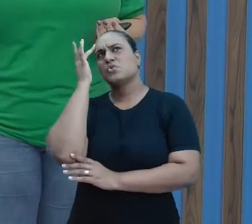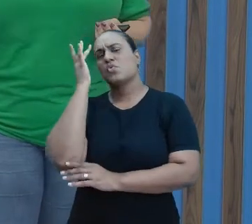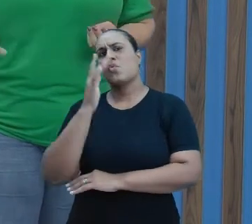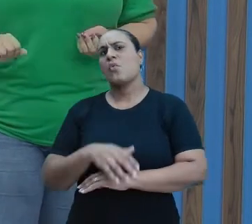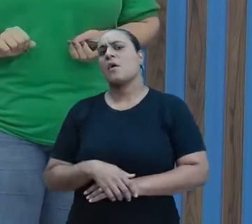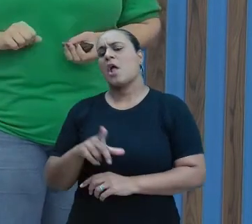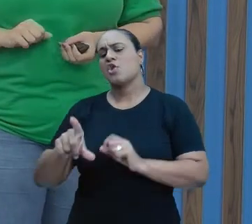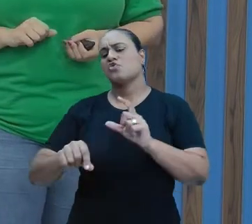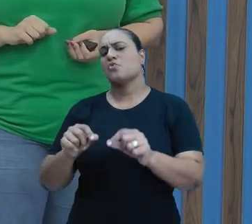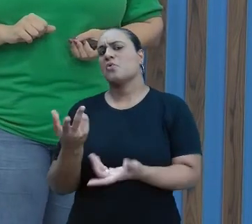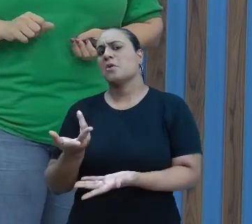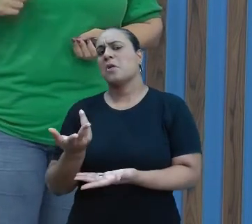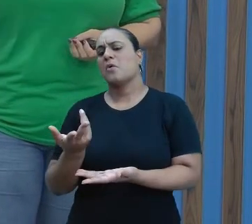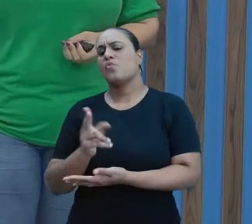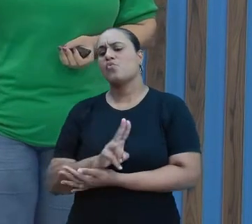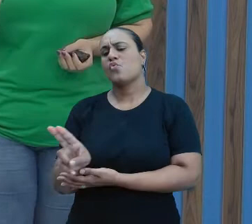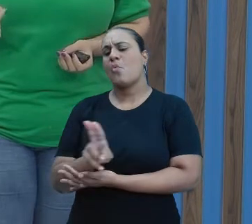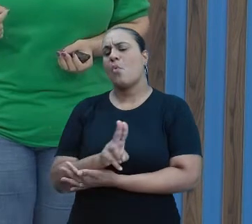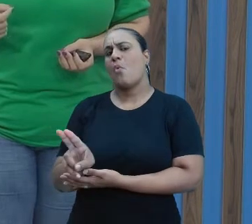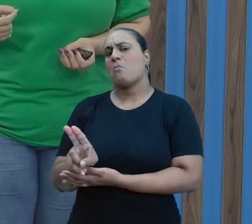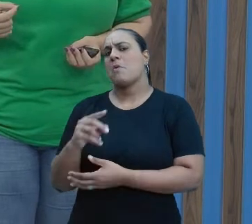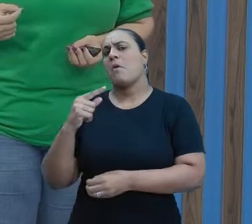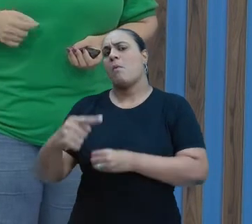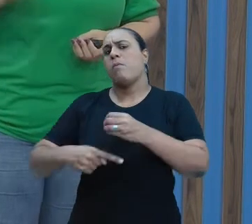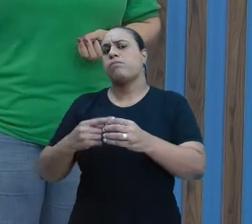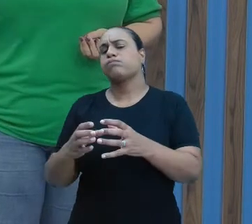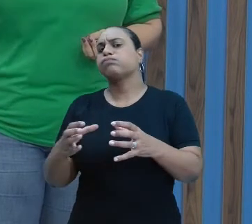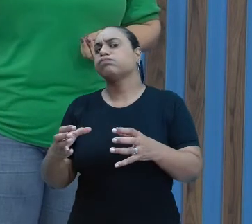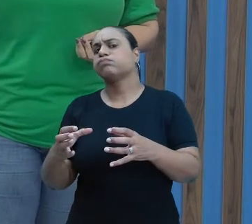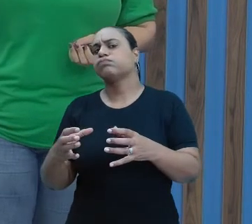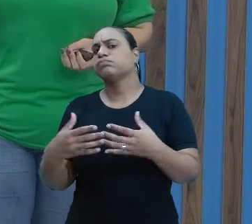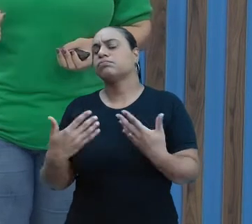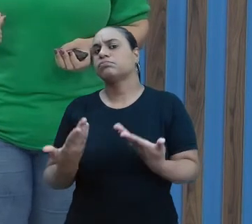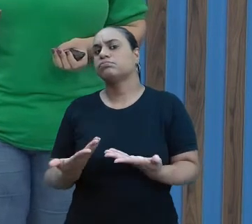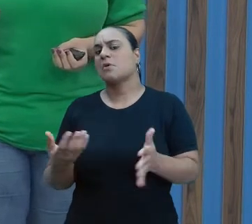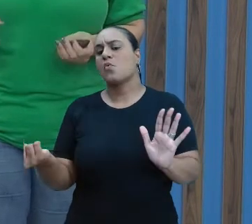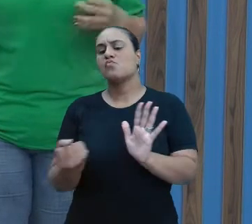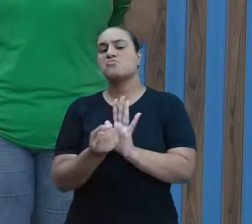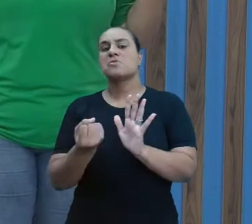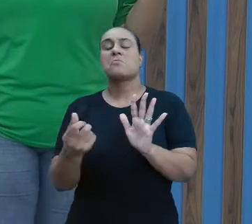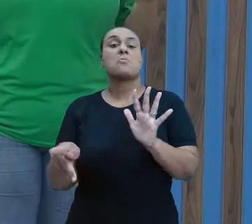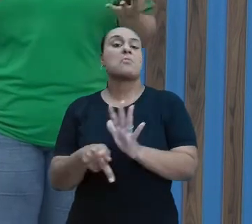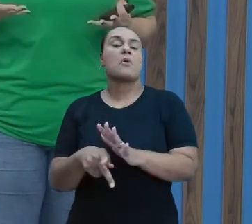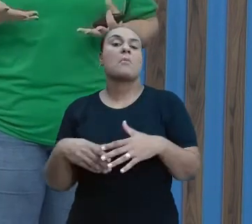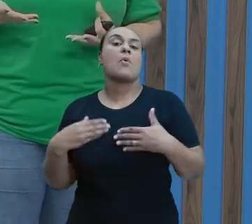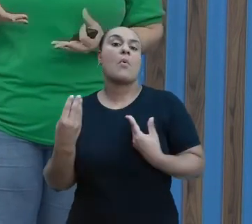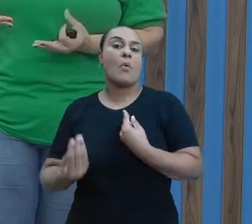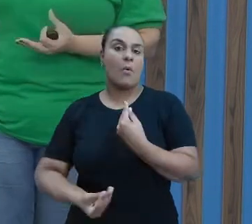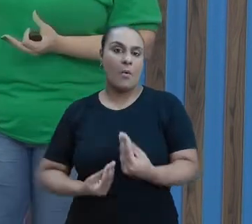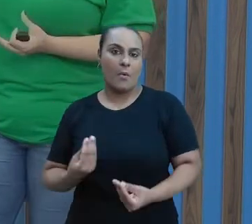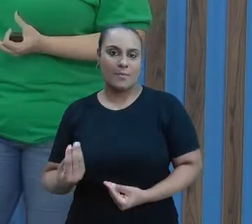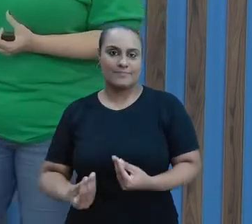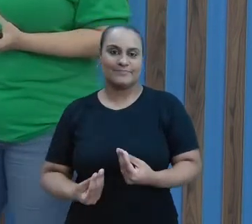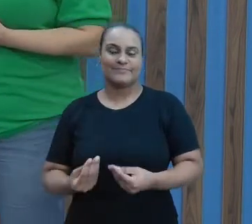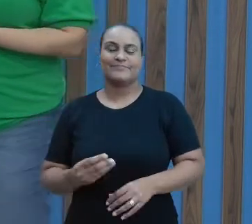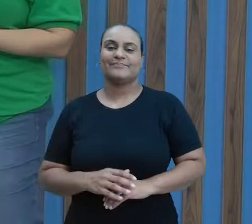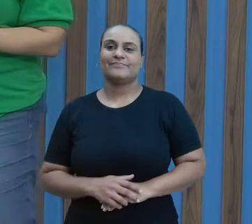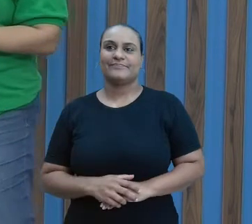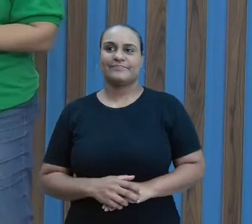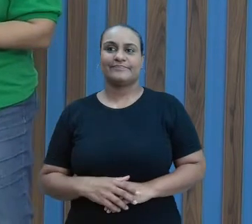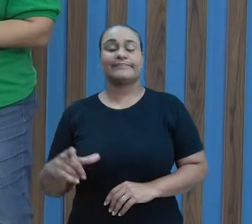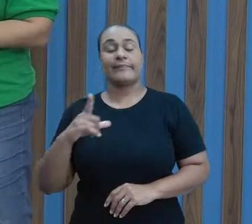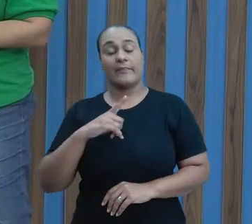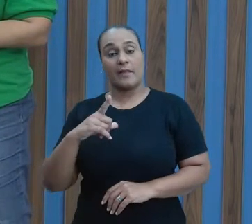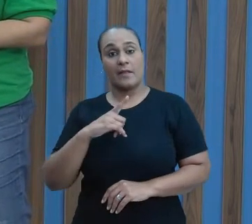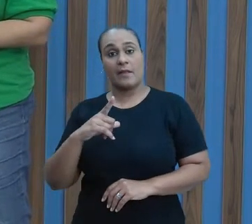denominou aquele elemento químico, né? Deu nome para ele, deu um símbolo para ele. Como foi que isso aconteceu? Então, ó,